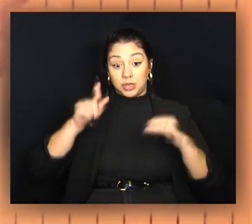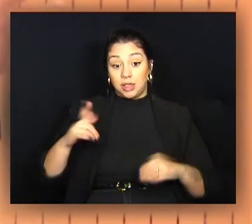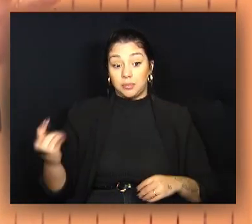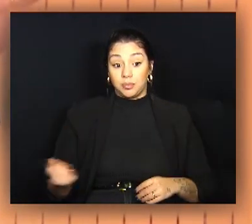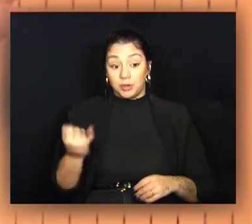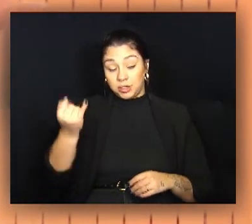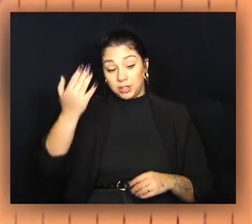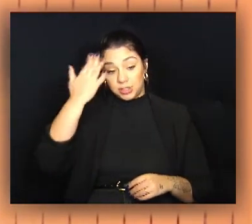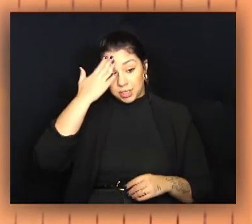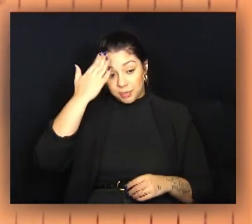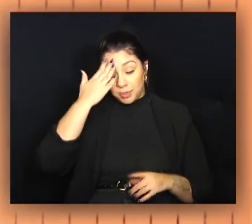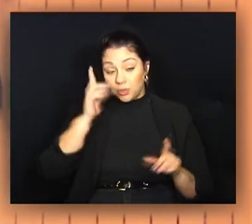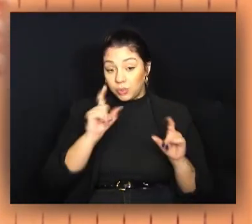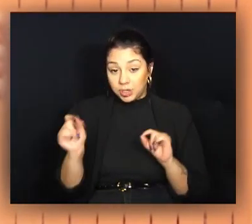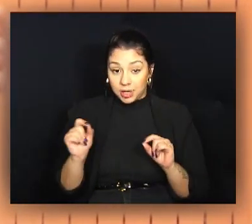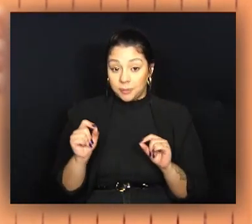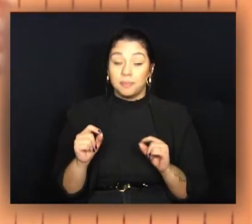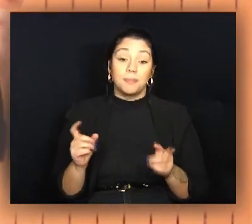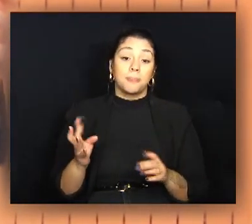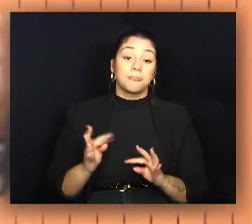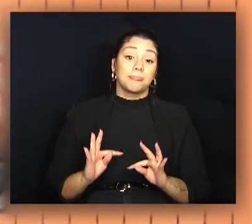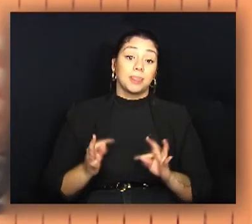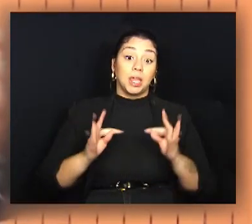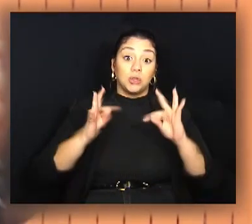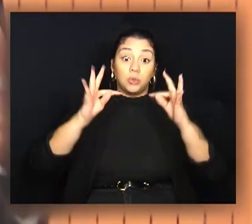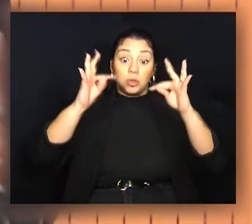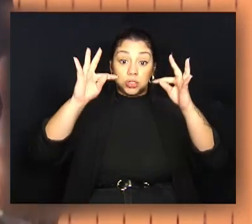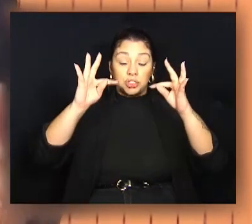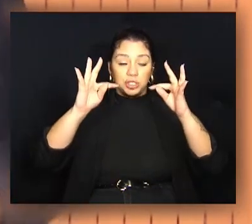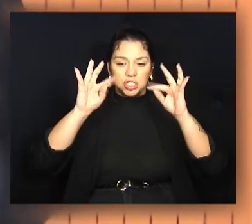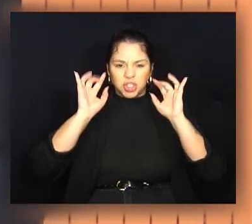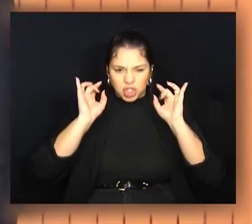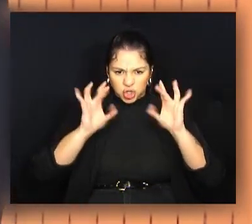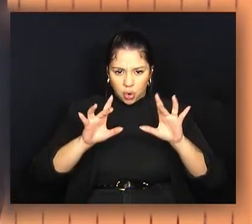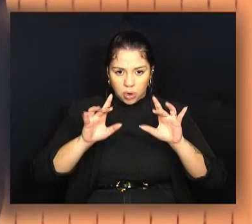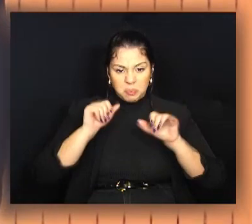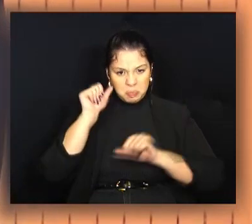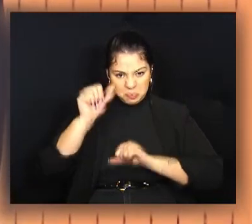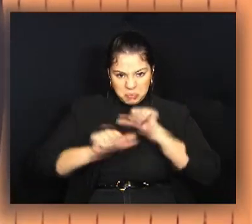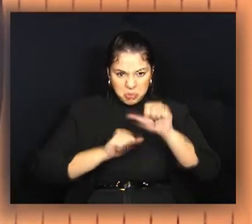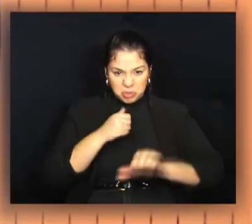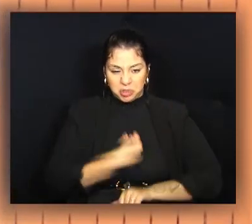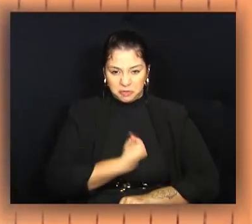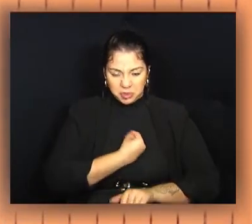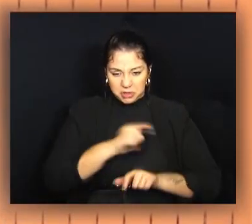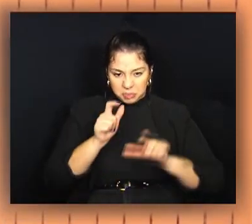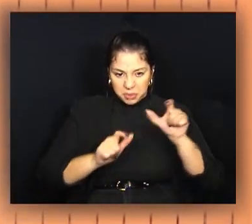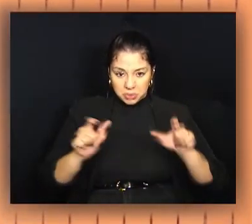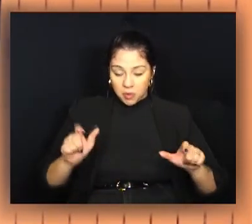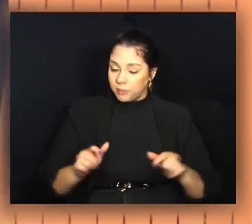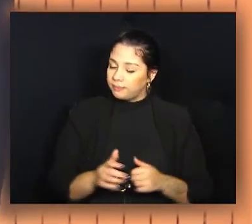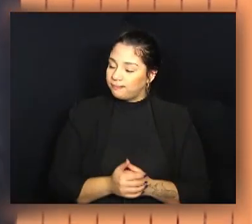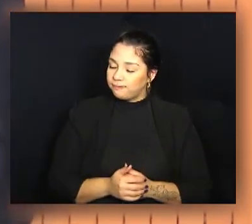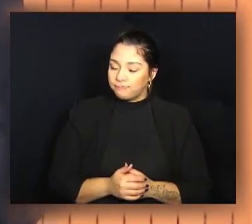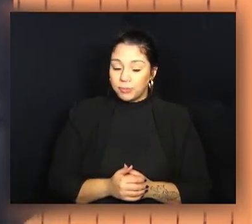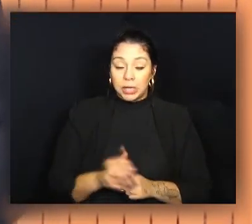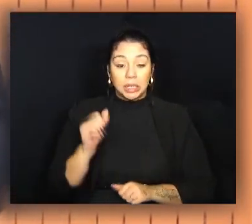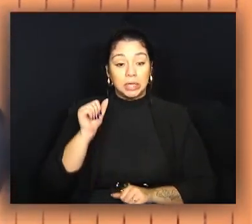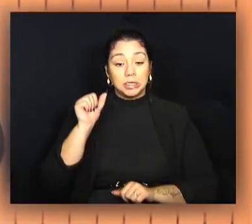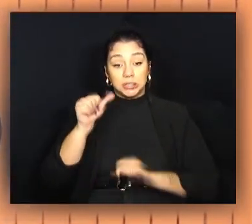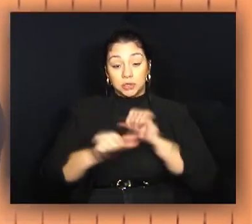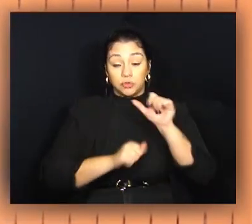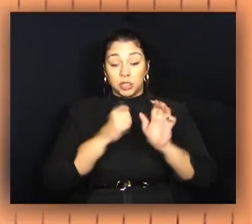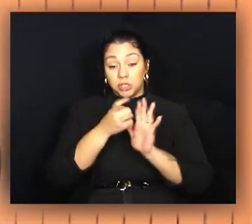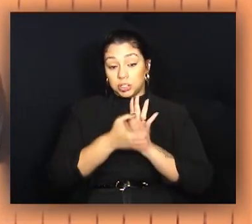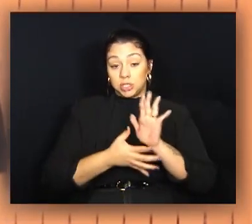saber uma coisa, que a tecnologia por tecnologia não vai mudar a vida do produtor. A transformação digital no campo